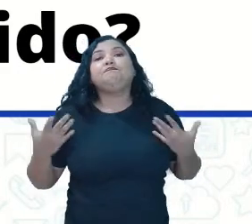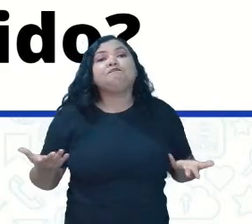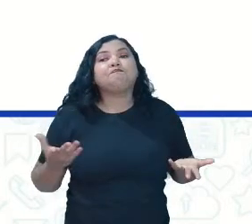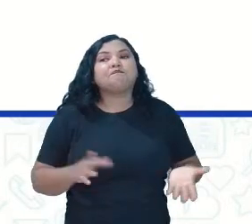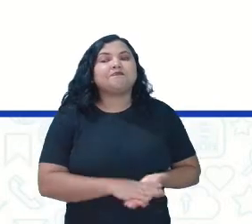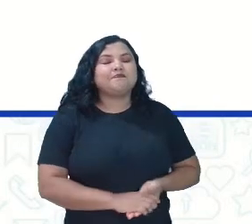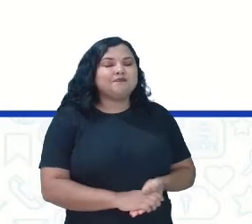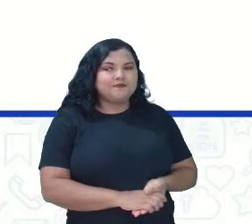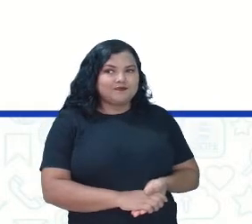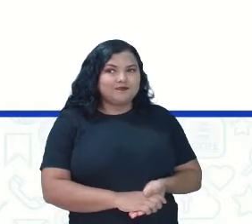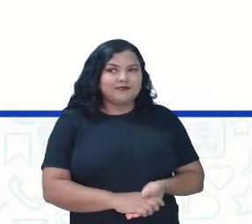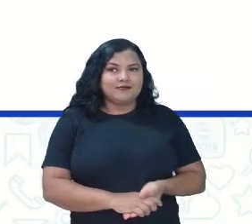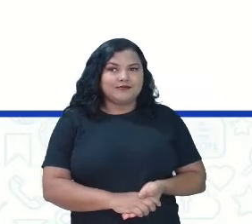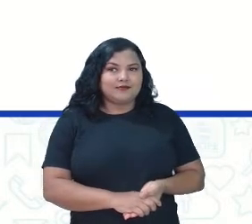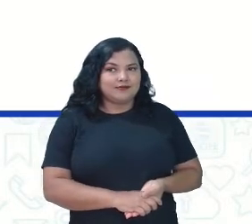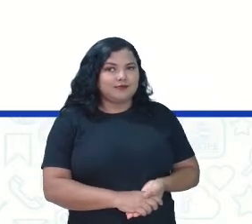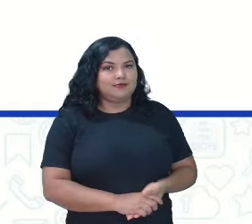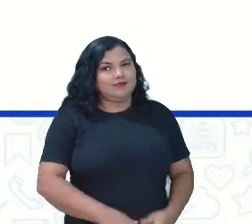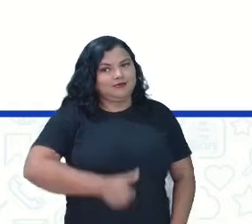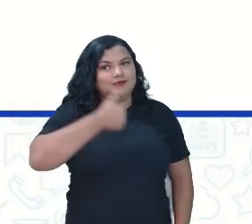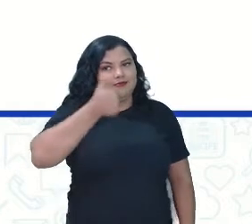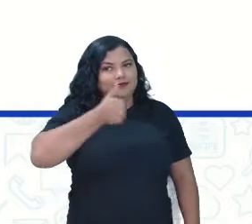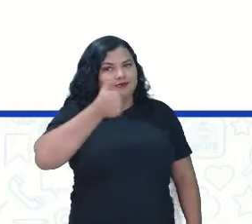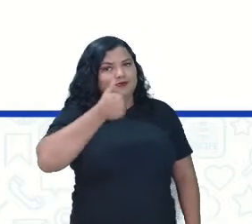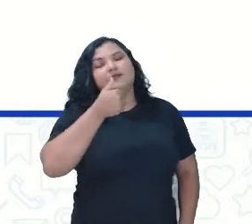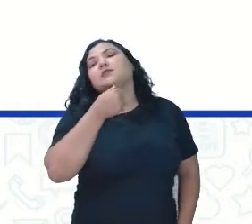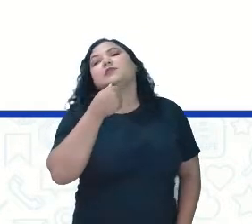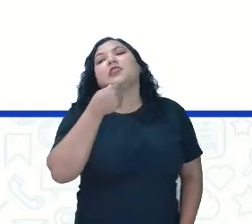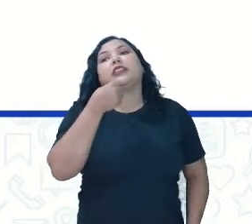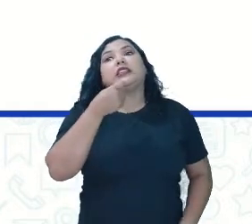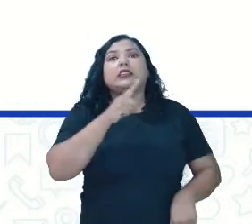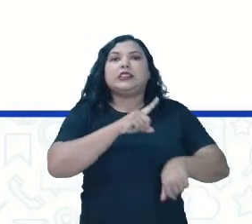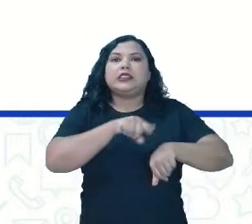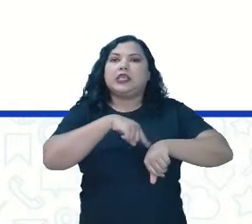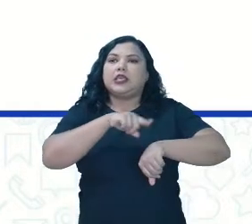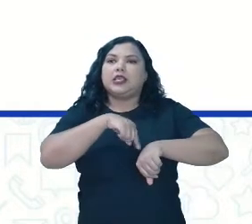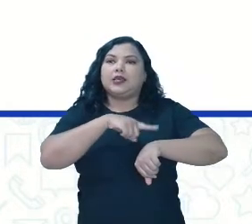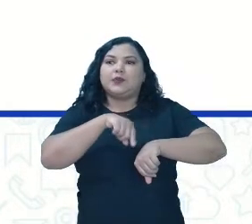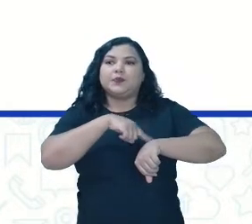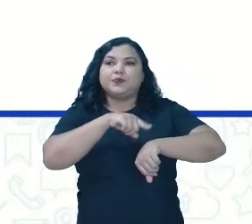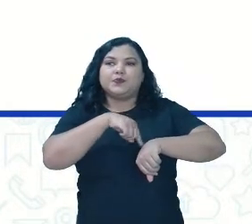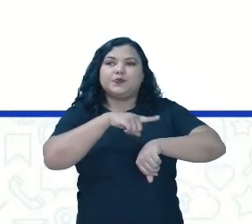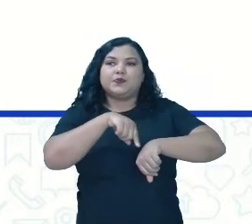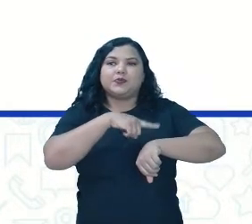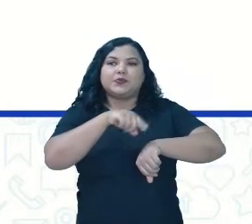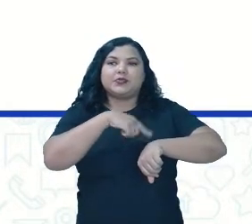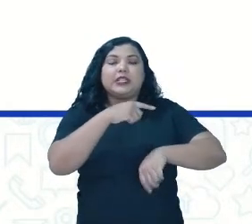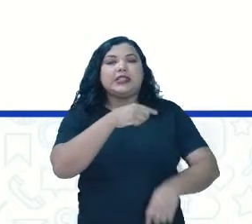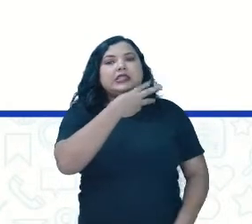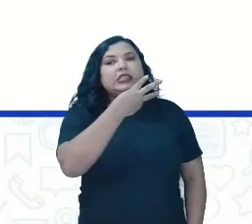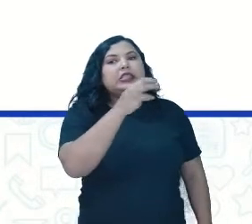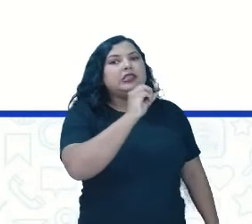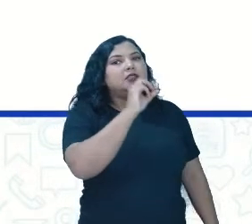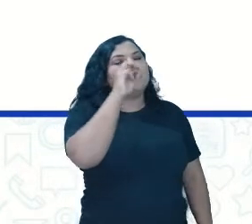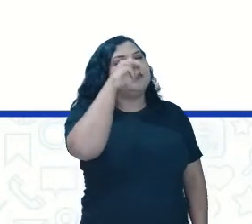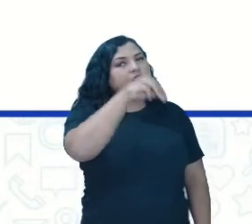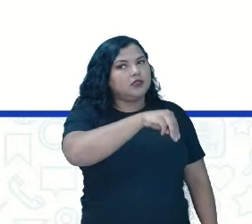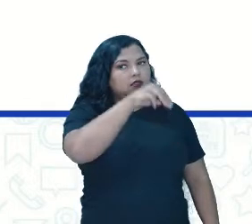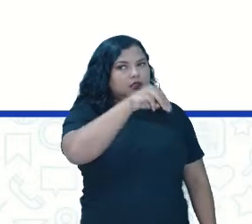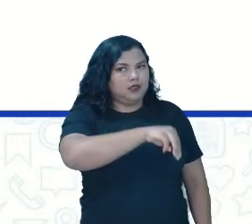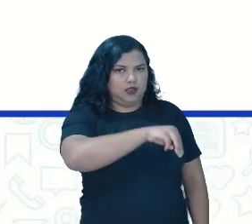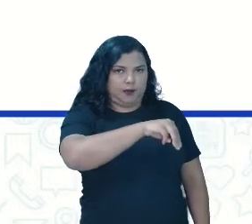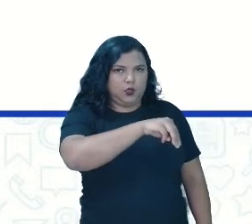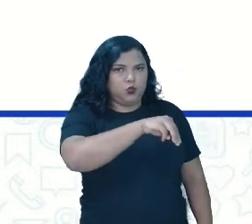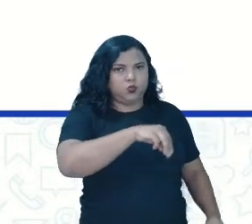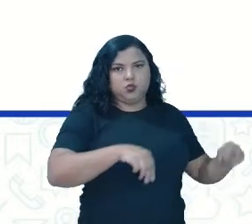medir dessa situação. Então, primeiro, a gente tem aí o tempo. Tenho aqui que o rapaz que foi